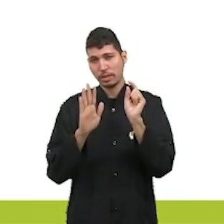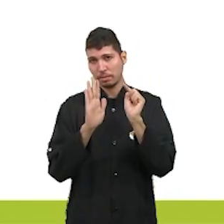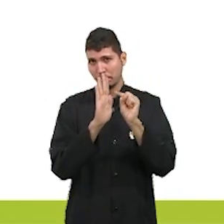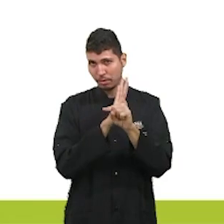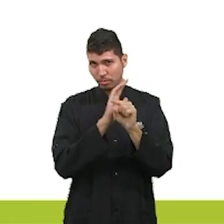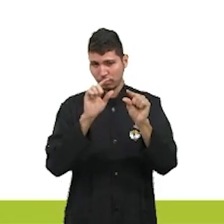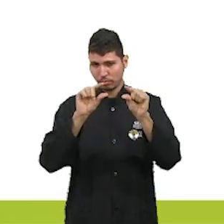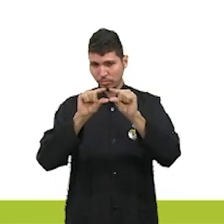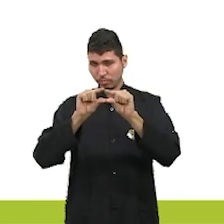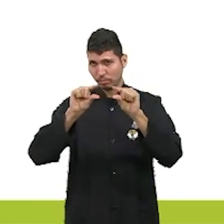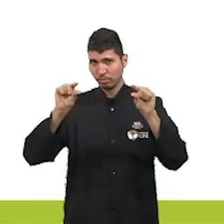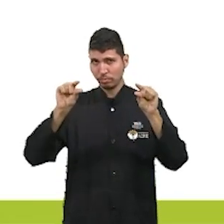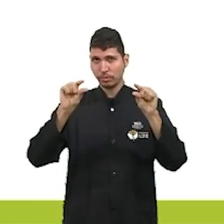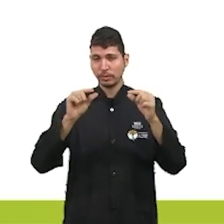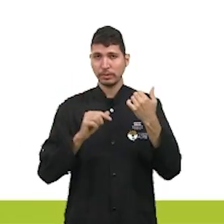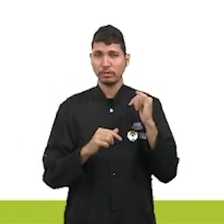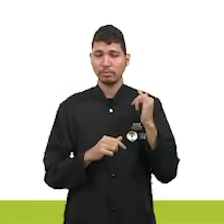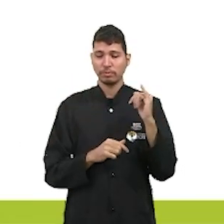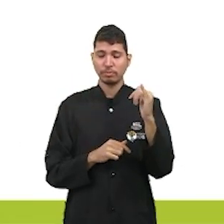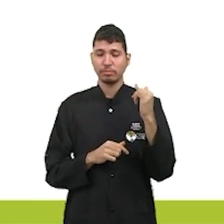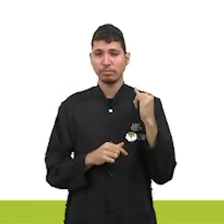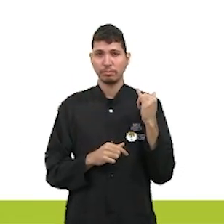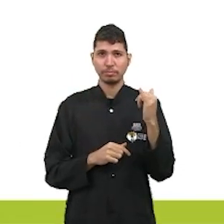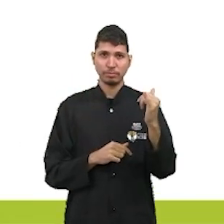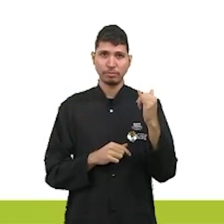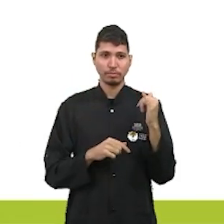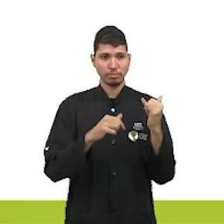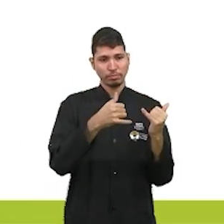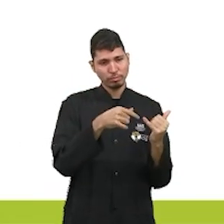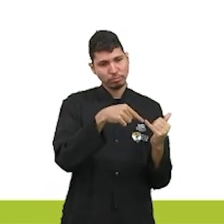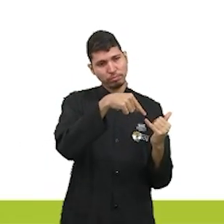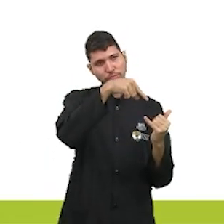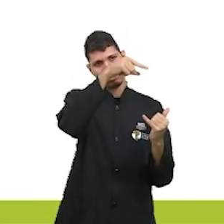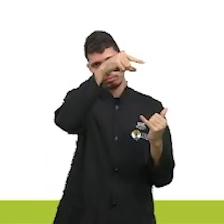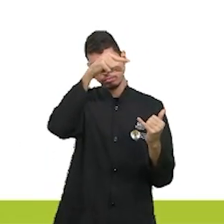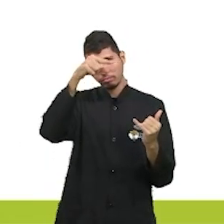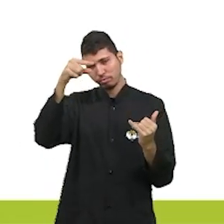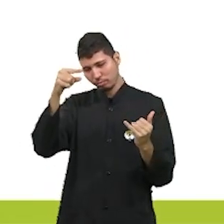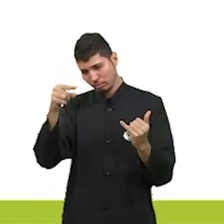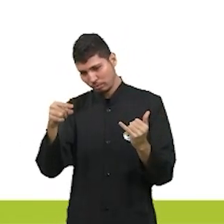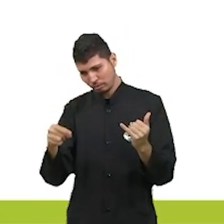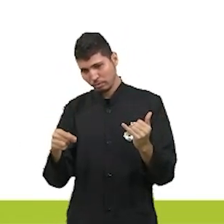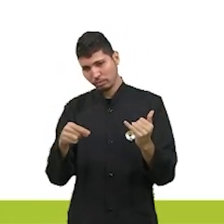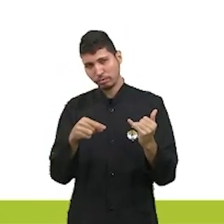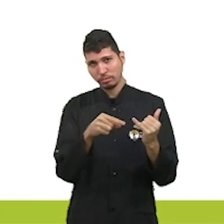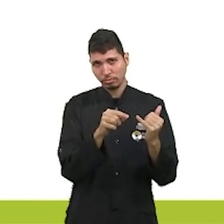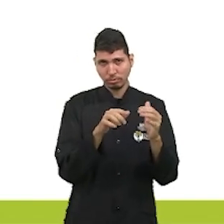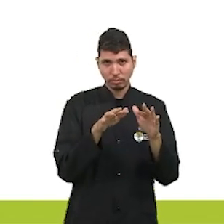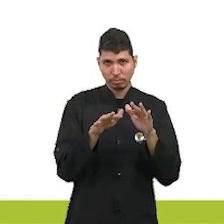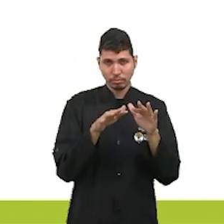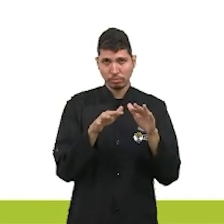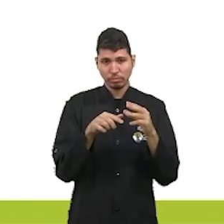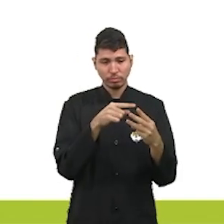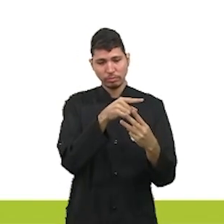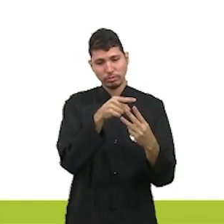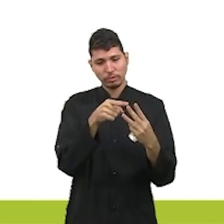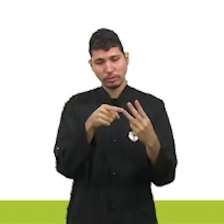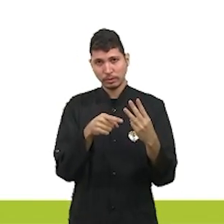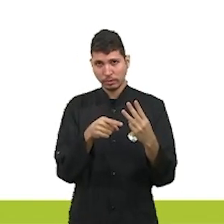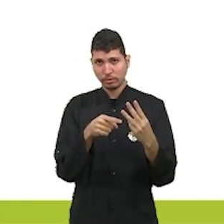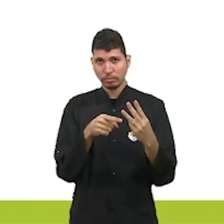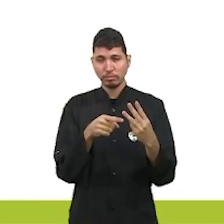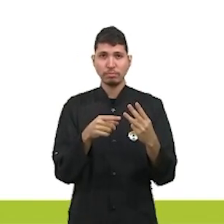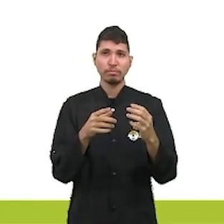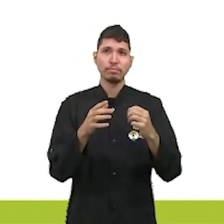o seguinte: a corrente elétrica que percorre o circuito composto dos 3 elementos, de acordo com o esquema proposto,